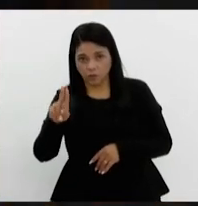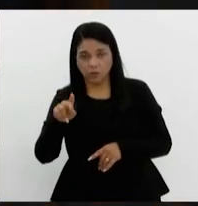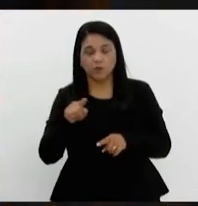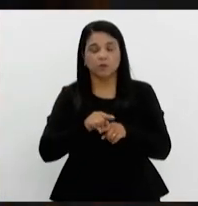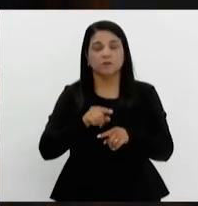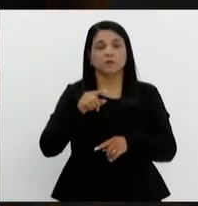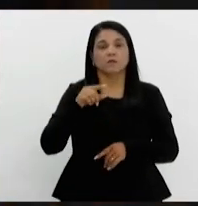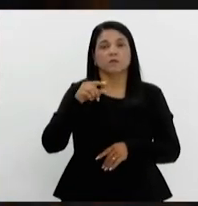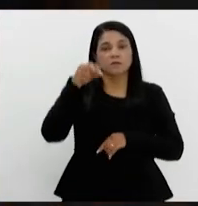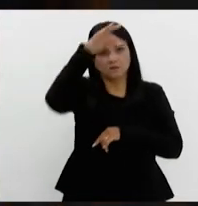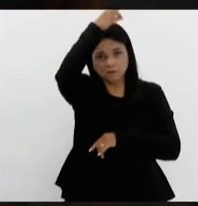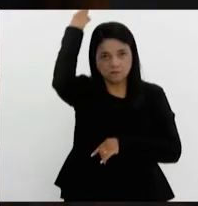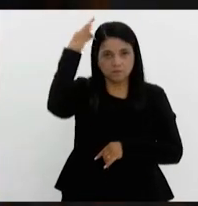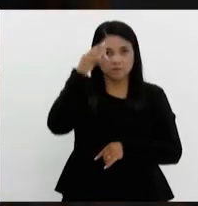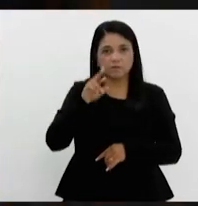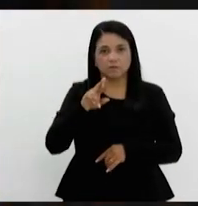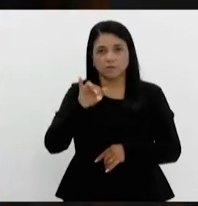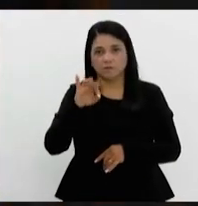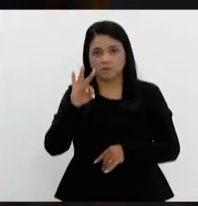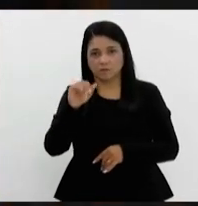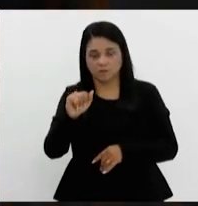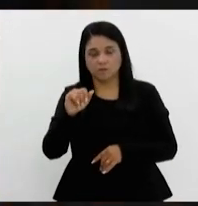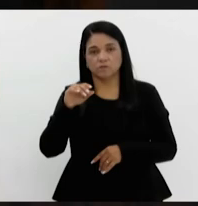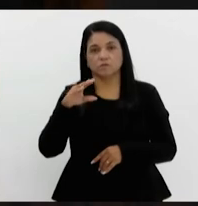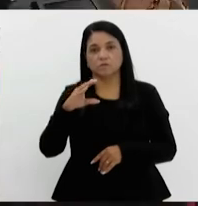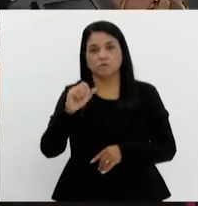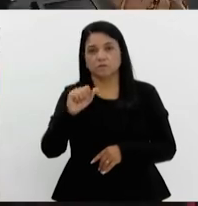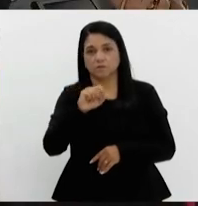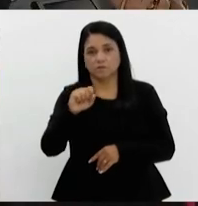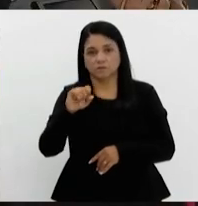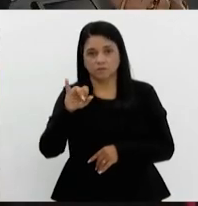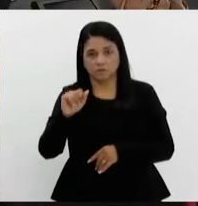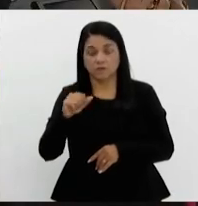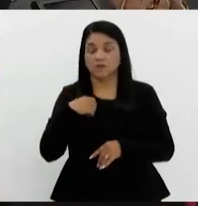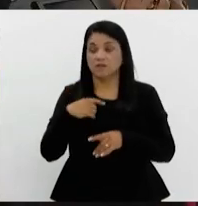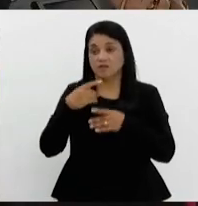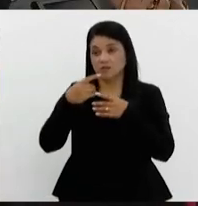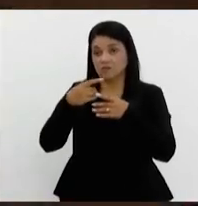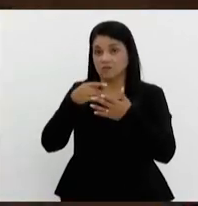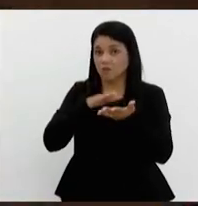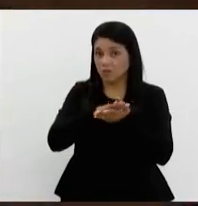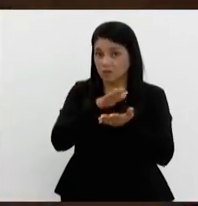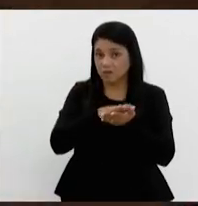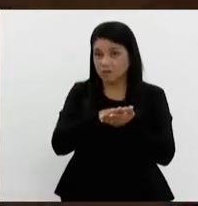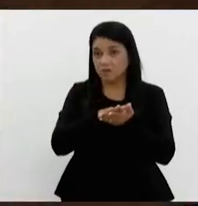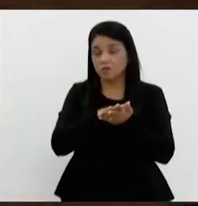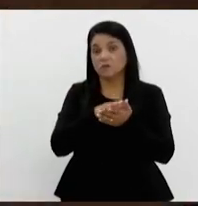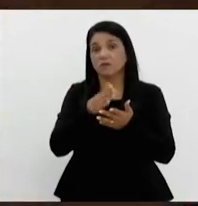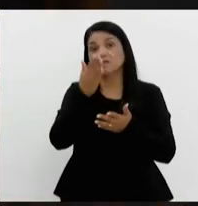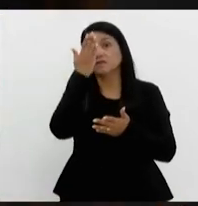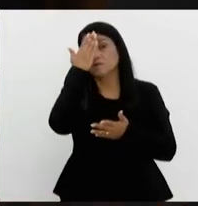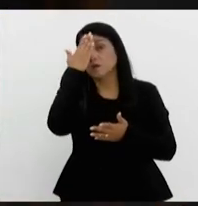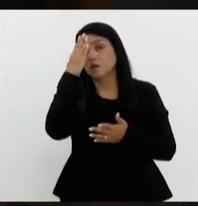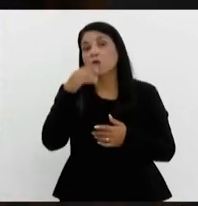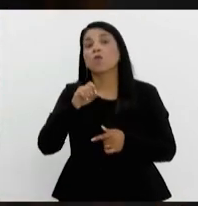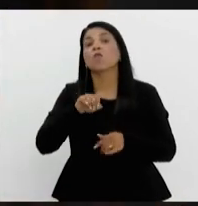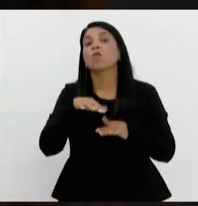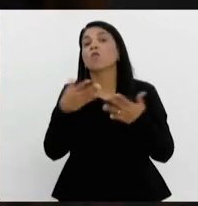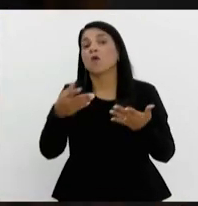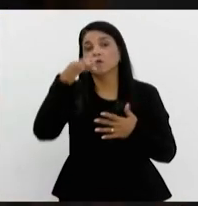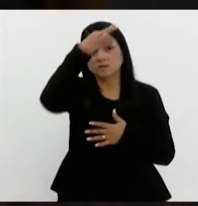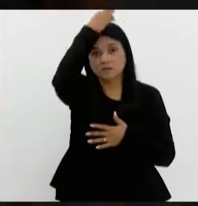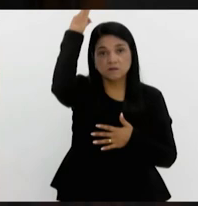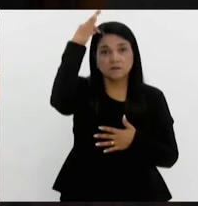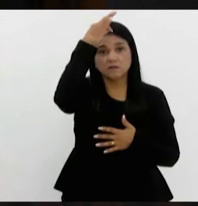na próxima publicação... colocar que é em Volta Redonda. Não, mas tem que saber qual Santa Rita que é também. Qual Santa, mas